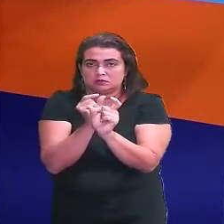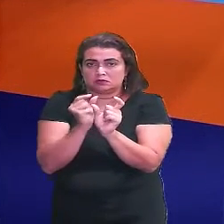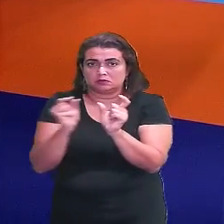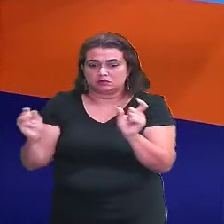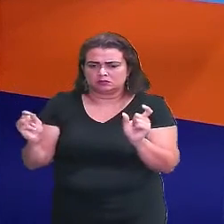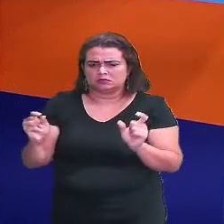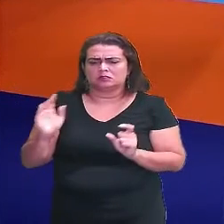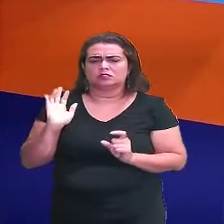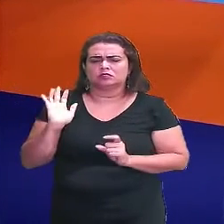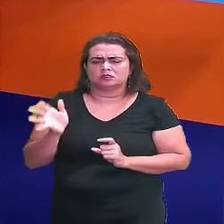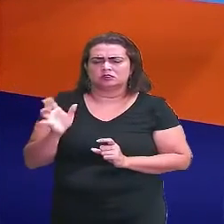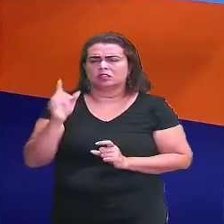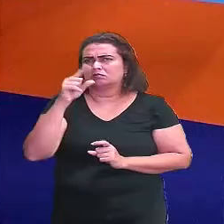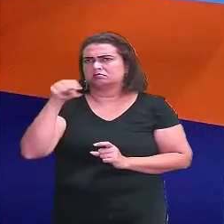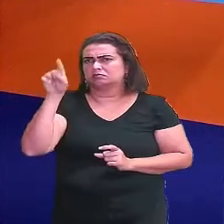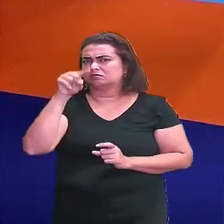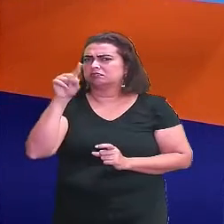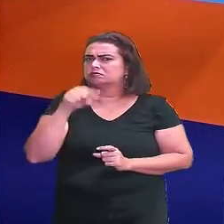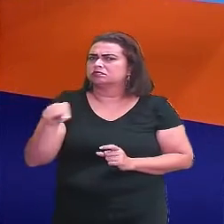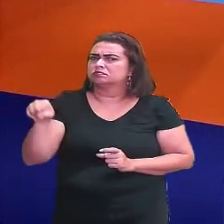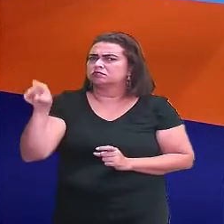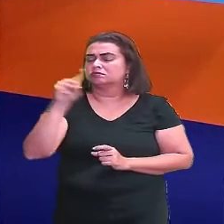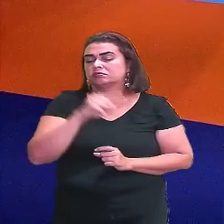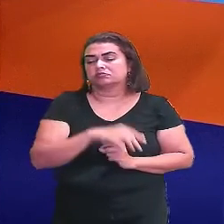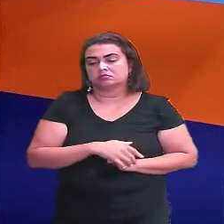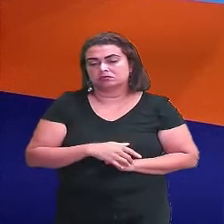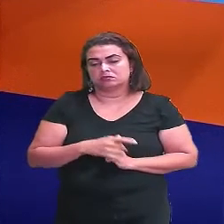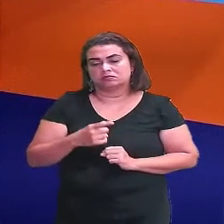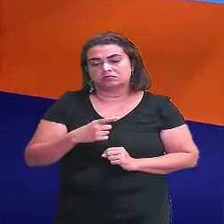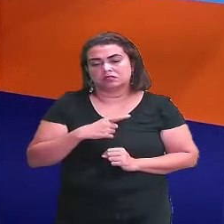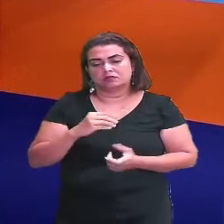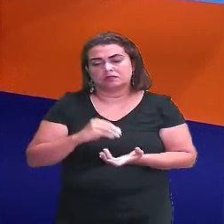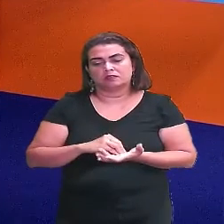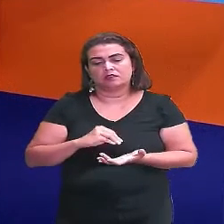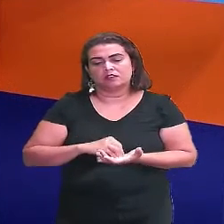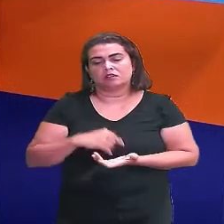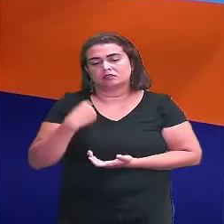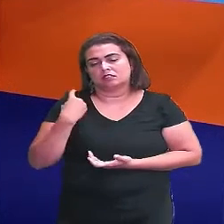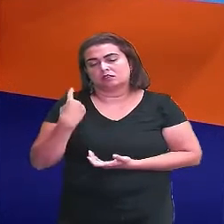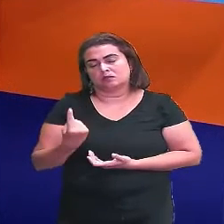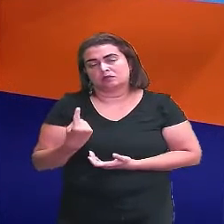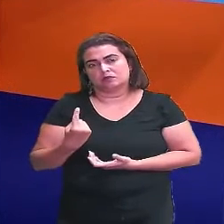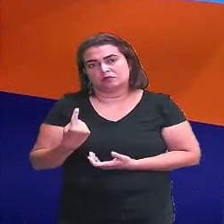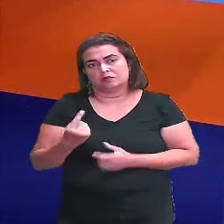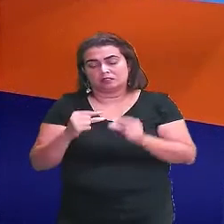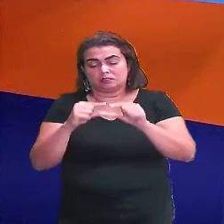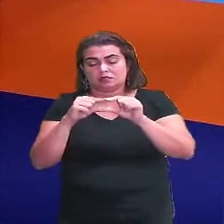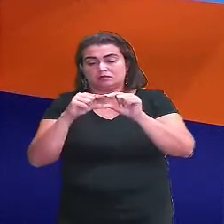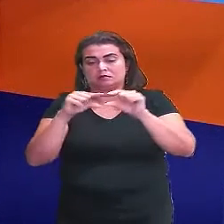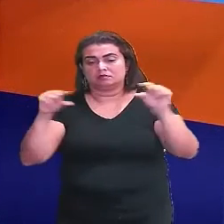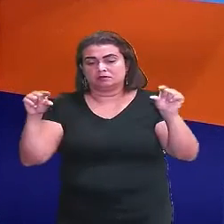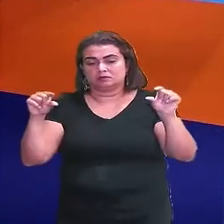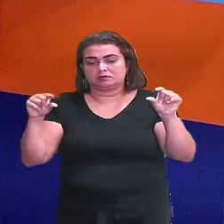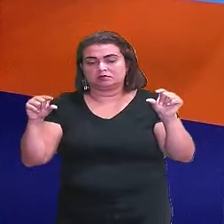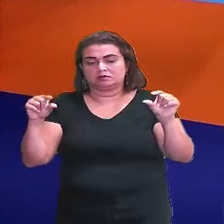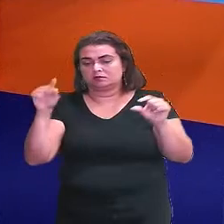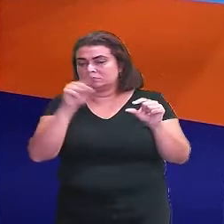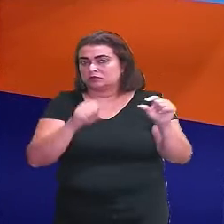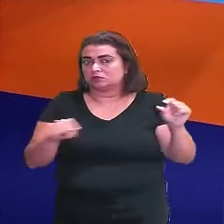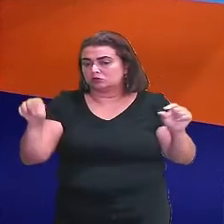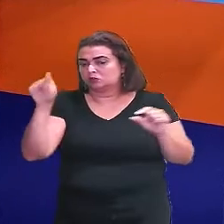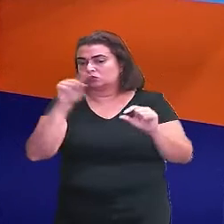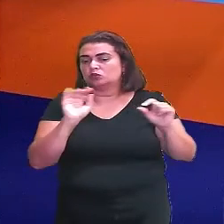percebo que eu já circulei bastante e está faltando uma palavra bem grande que ela não foi circulada